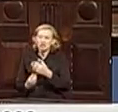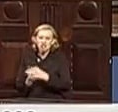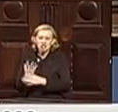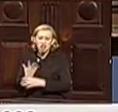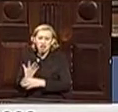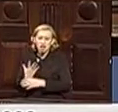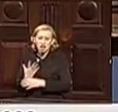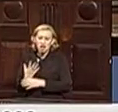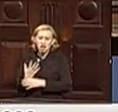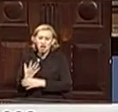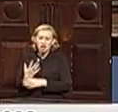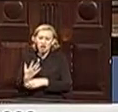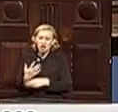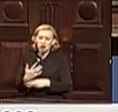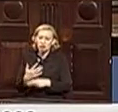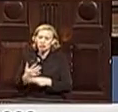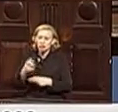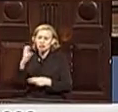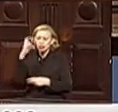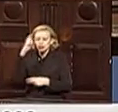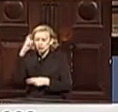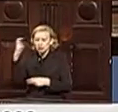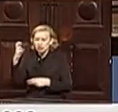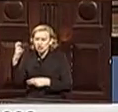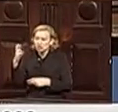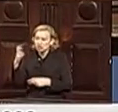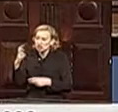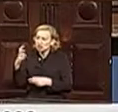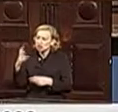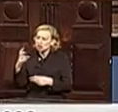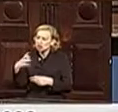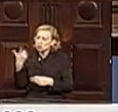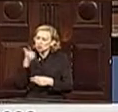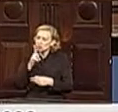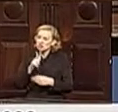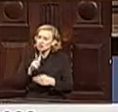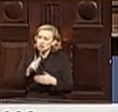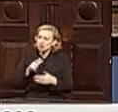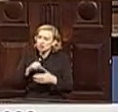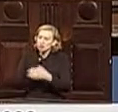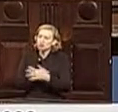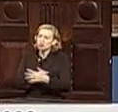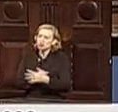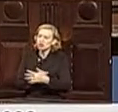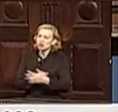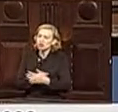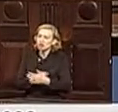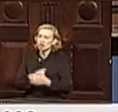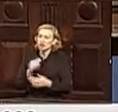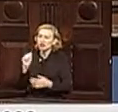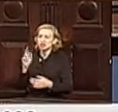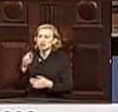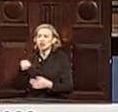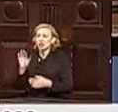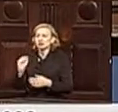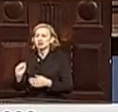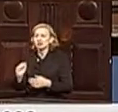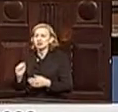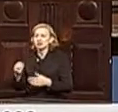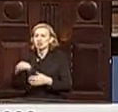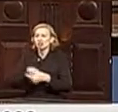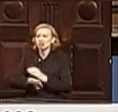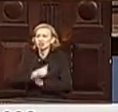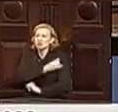de inteligência que realmente apreenda essas armas. Isso faz pensar o quê? Faz pensar